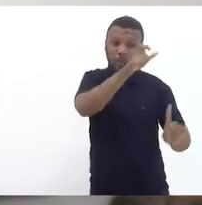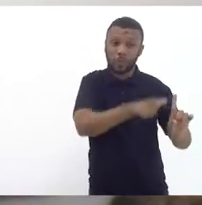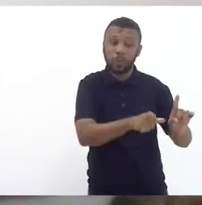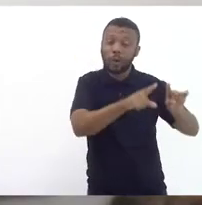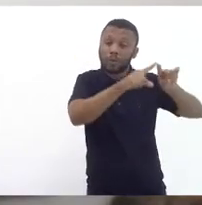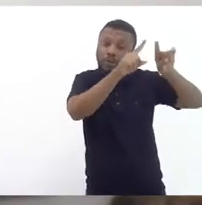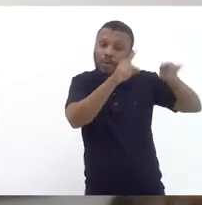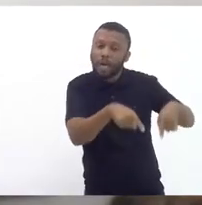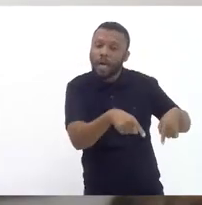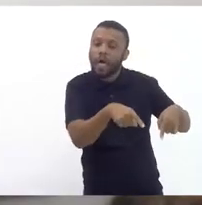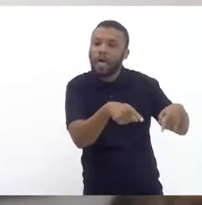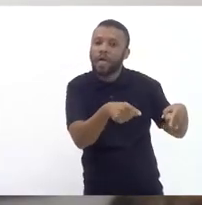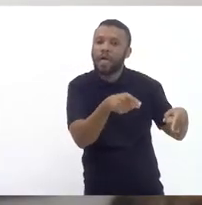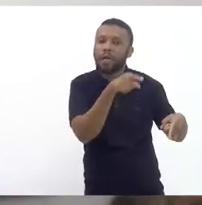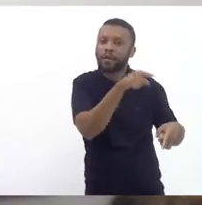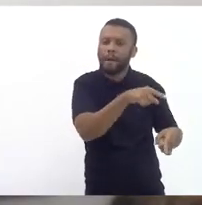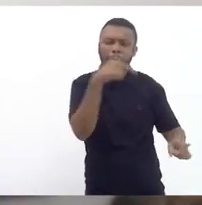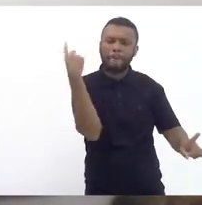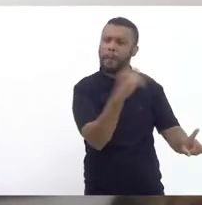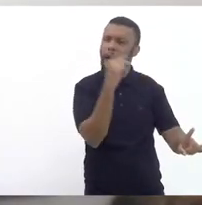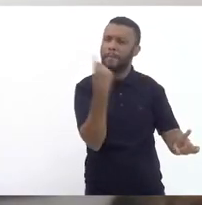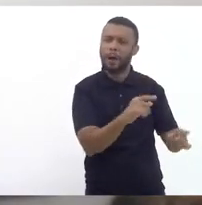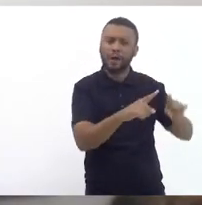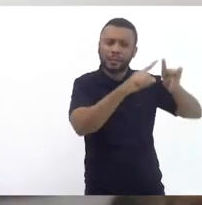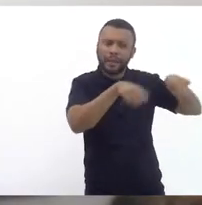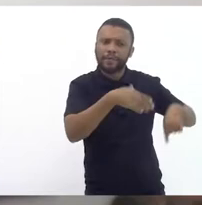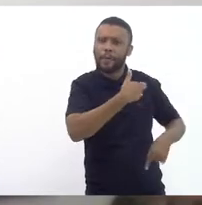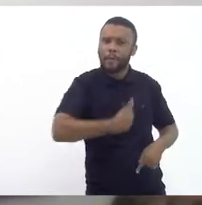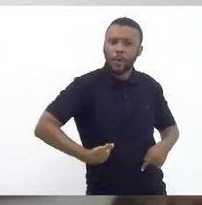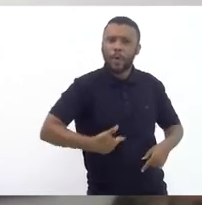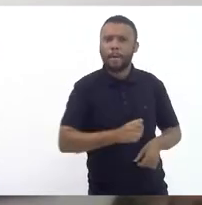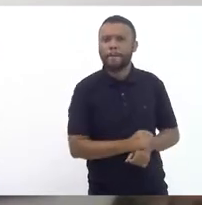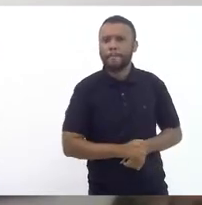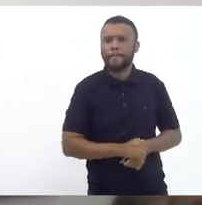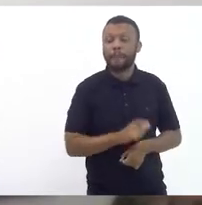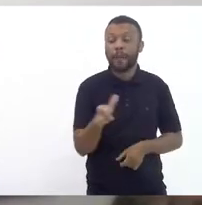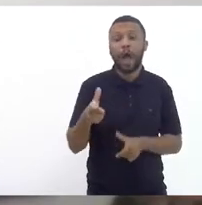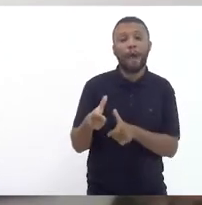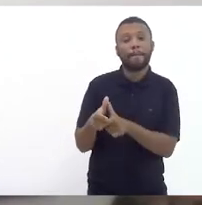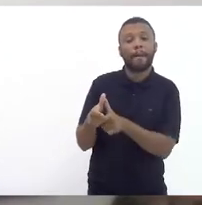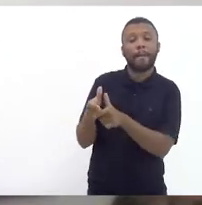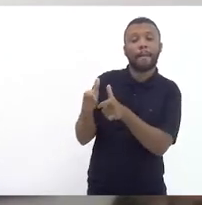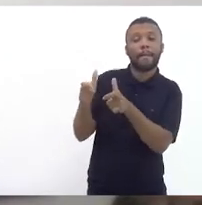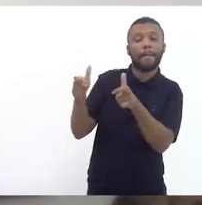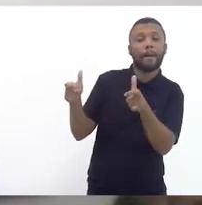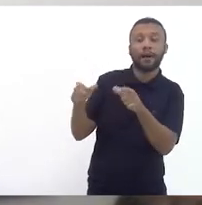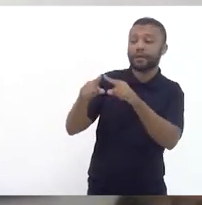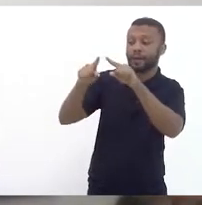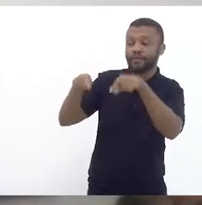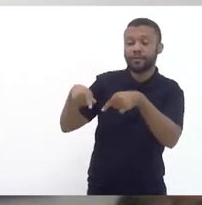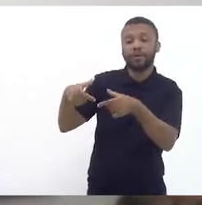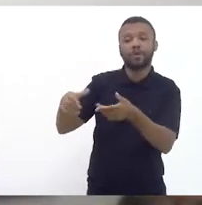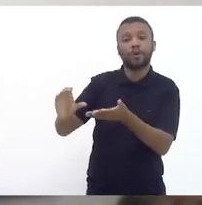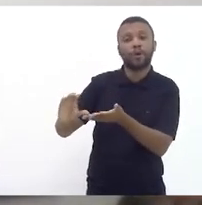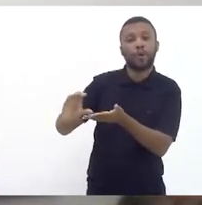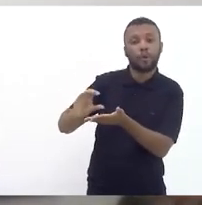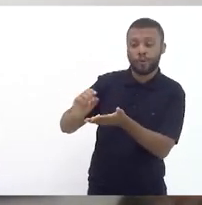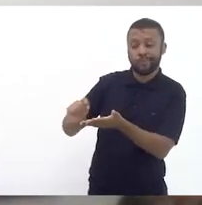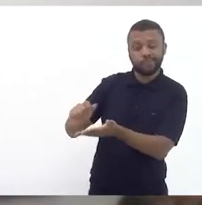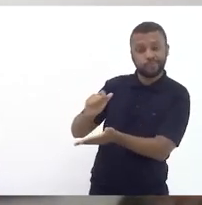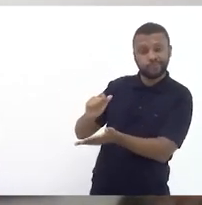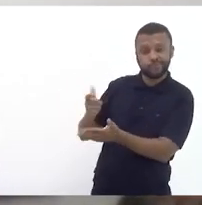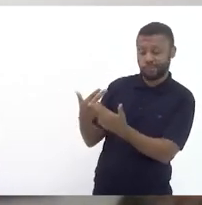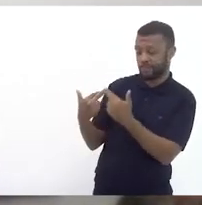O chicote só bate no servidor público. Aumenta o número de servidores comissionados, eles têm que fazer o quê? Trabalhar com eficiência e